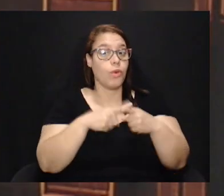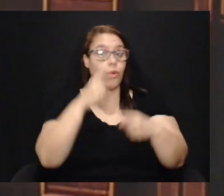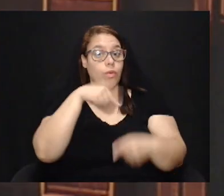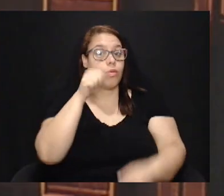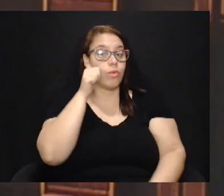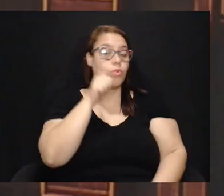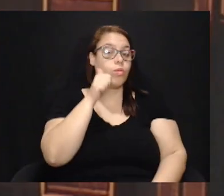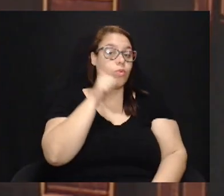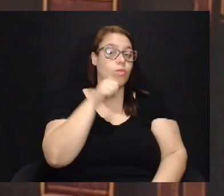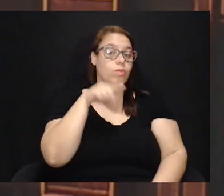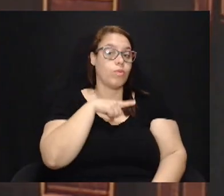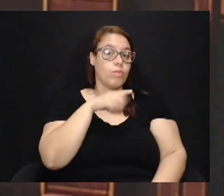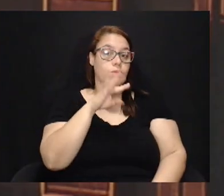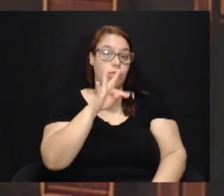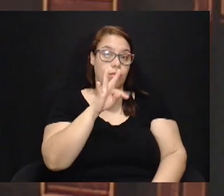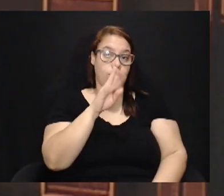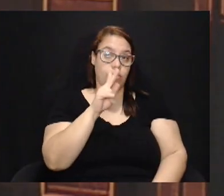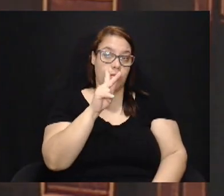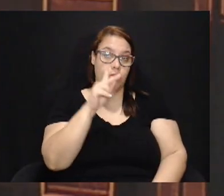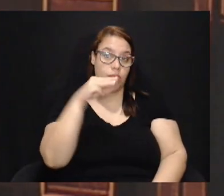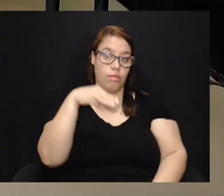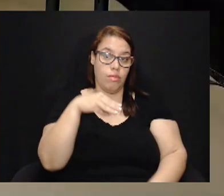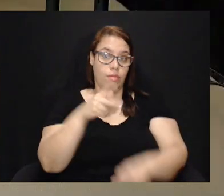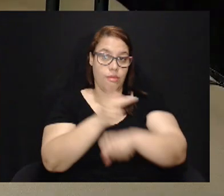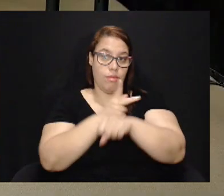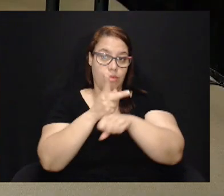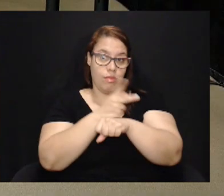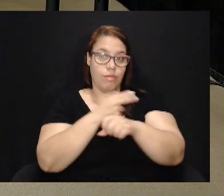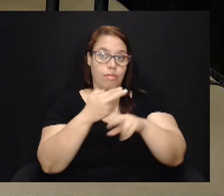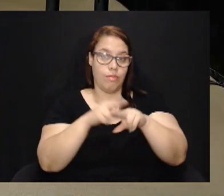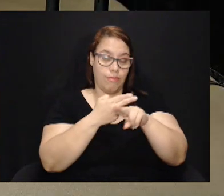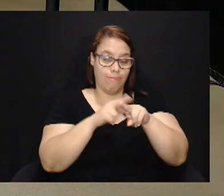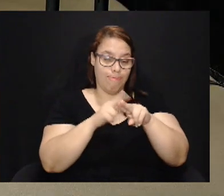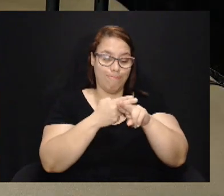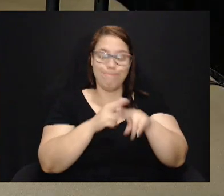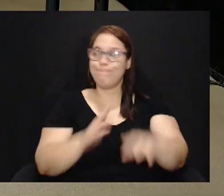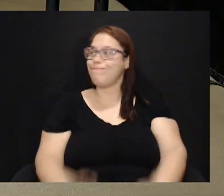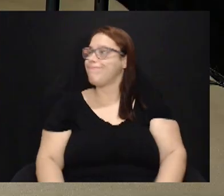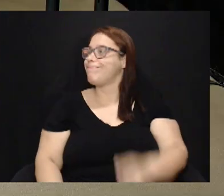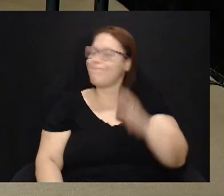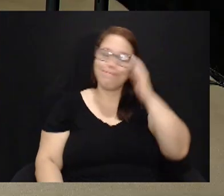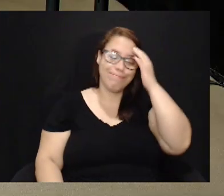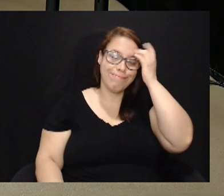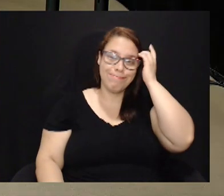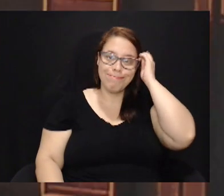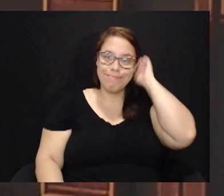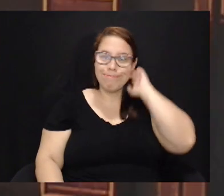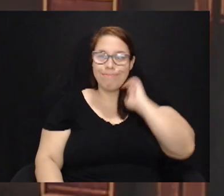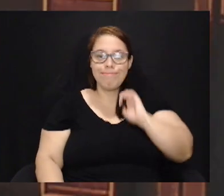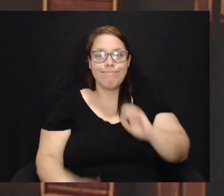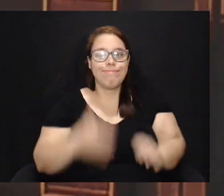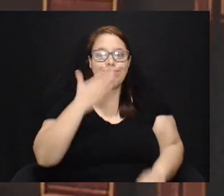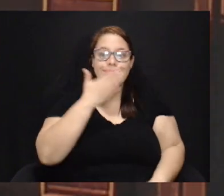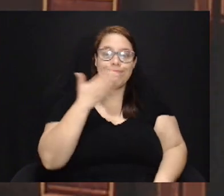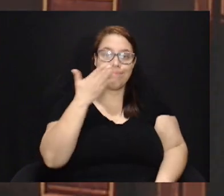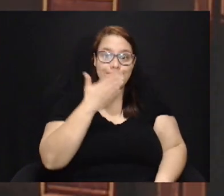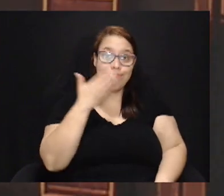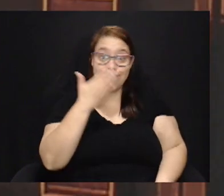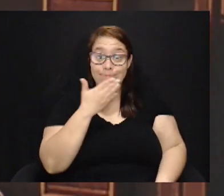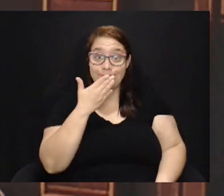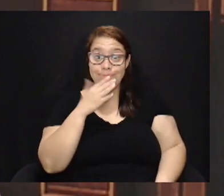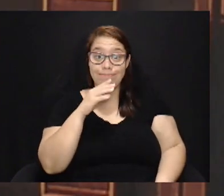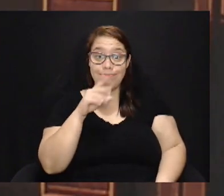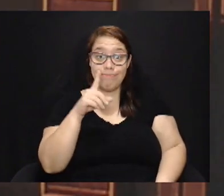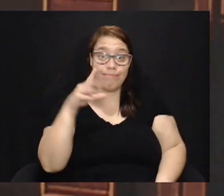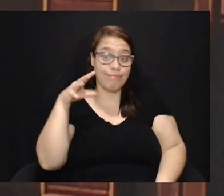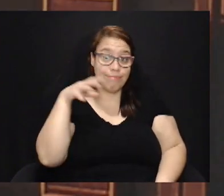tem TPM, normalmente buscam o quê? Chocolate. Porque o chocolate tem bastante açúcar. O açúcar é uma forma rápida